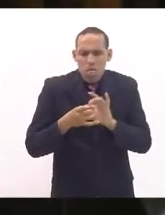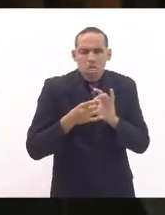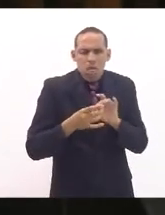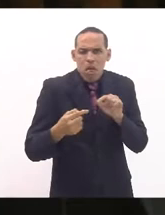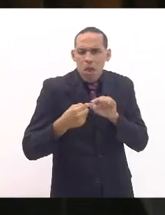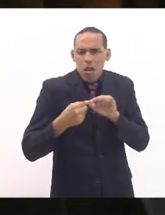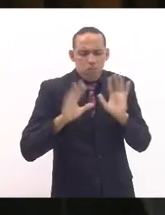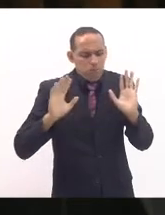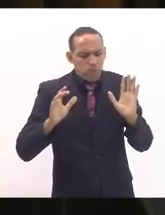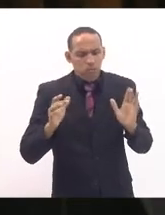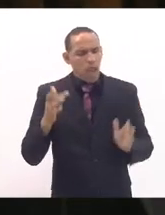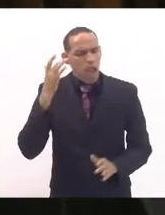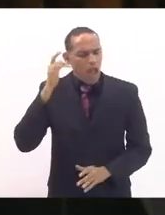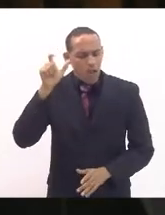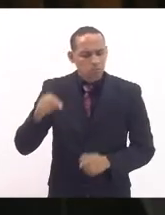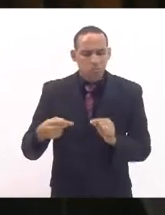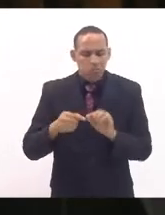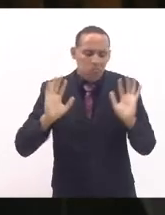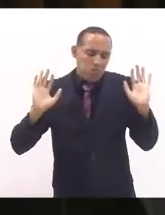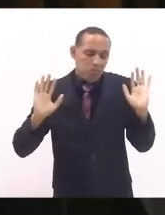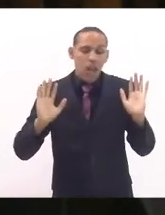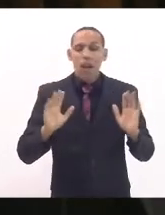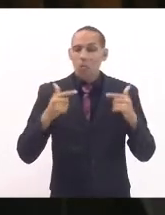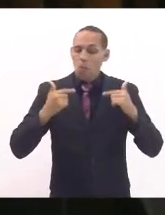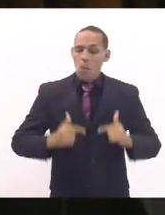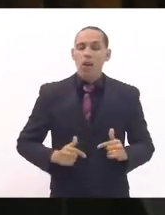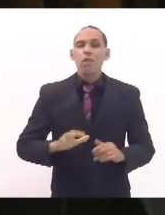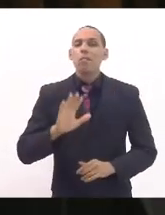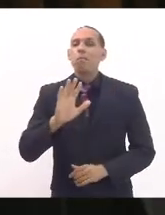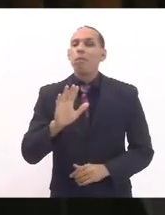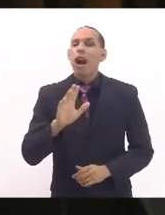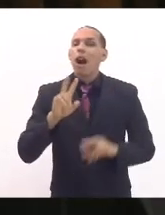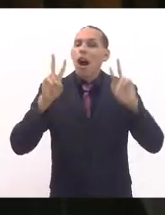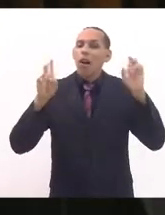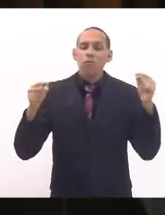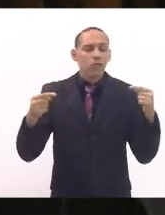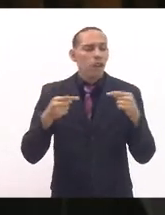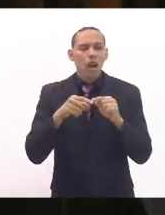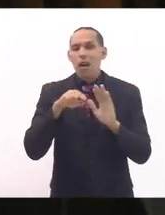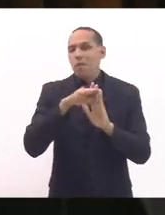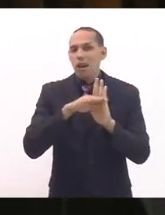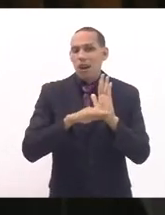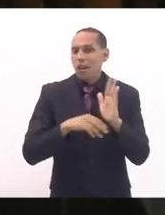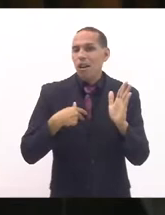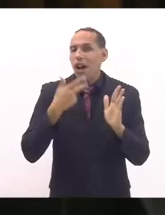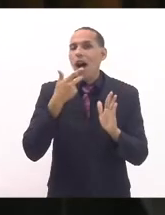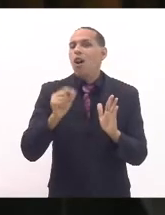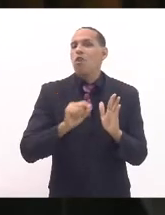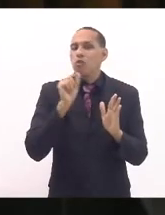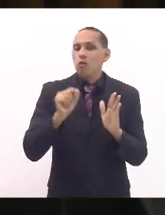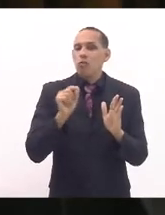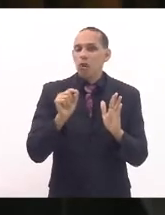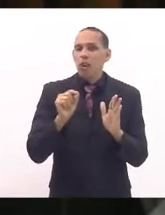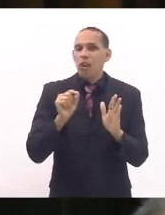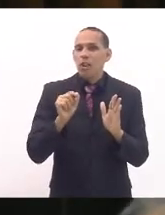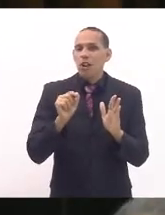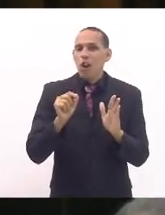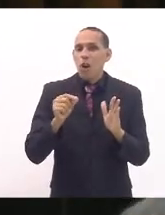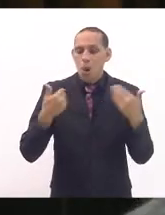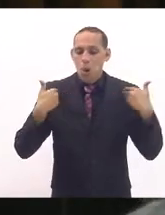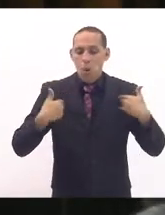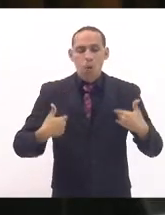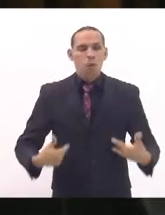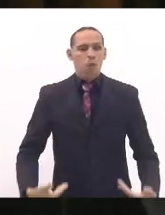considere citado. Agora, para deixar muito claro, o assunto tem a ver com a pauta. Quando eu falo das dimensões corpóreas